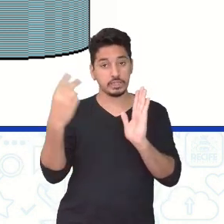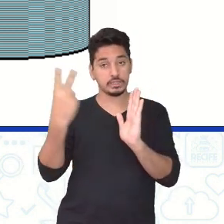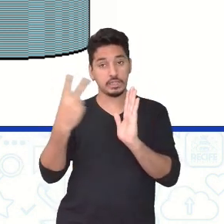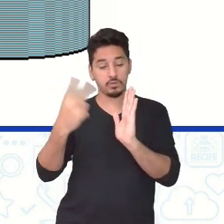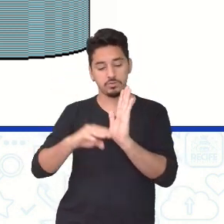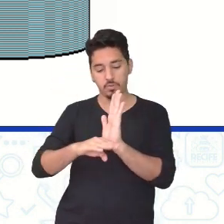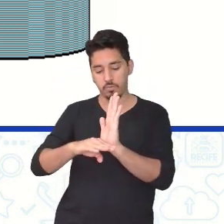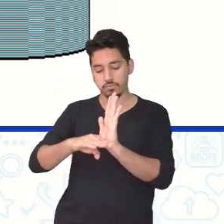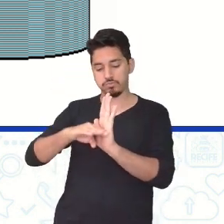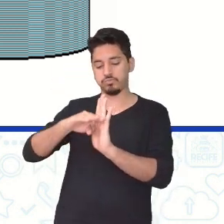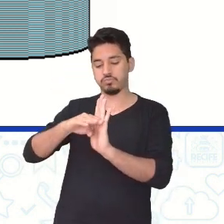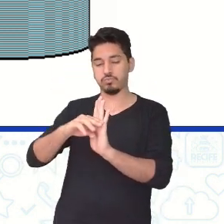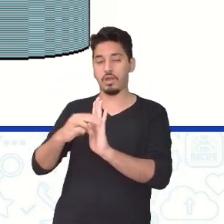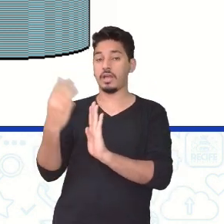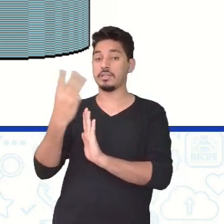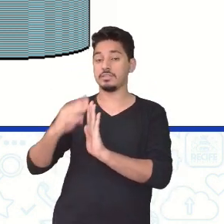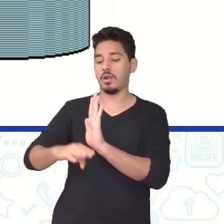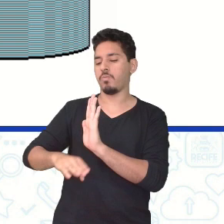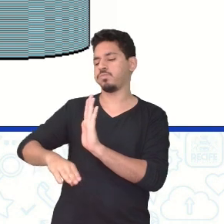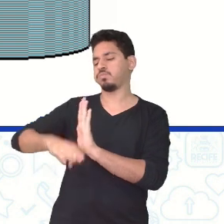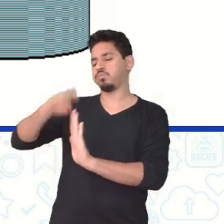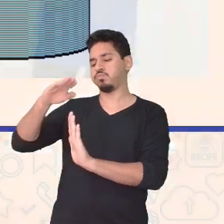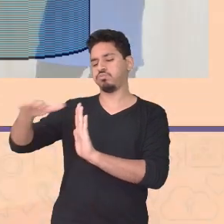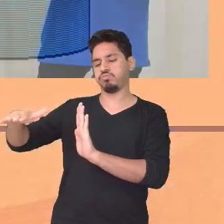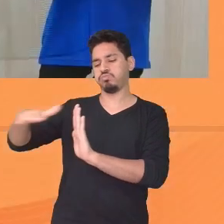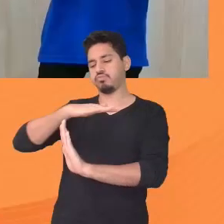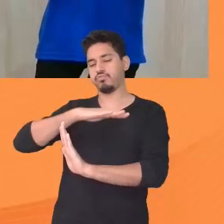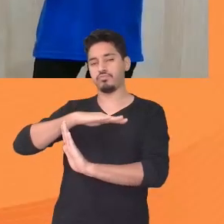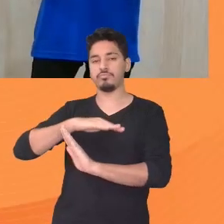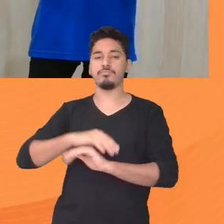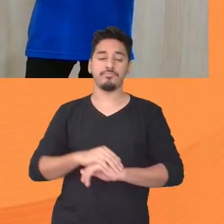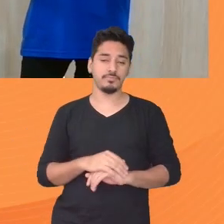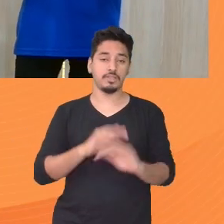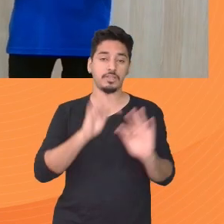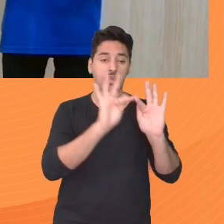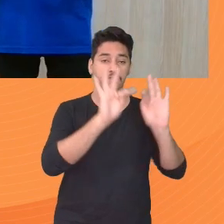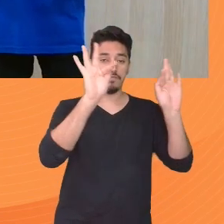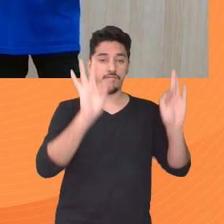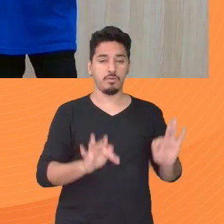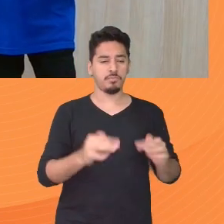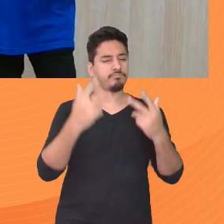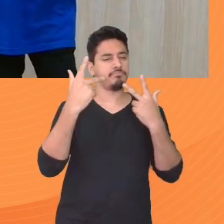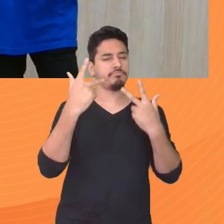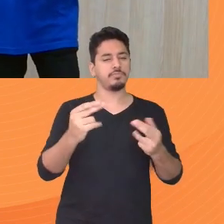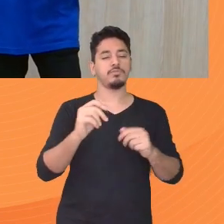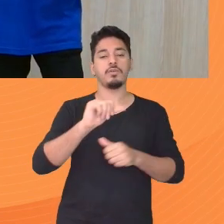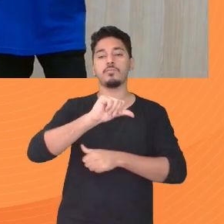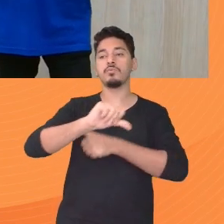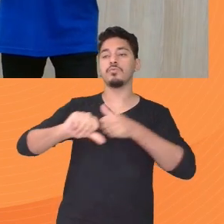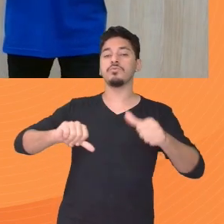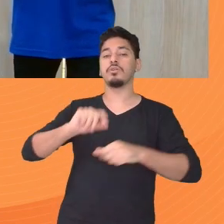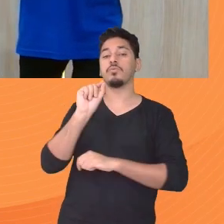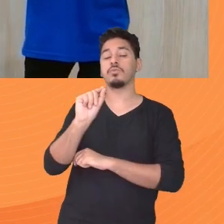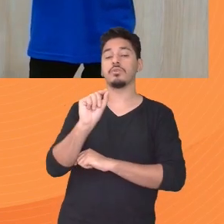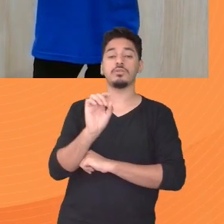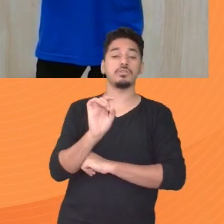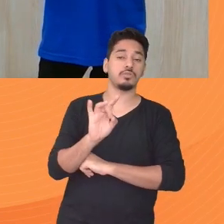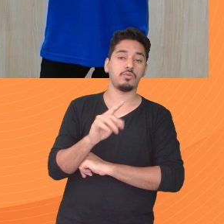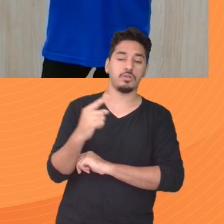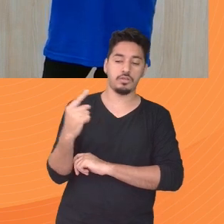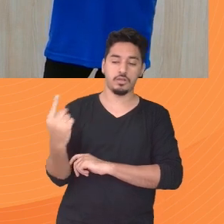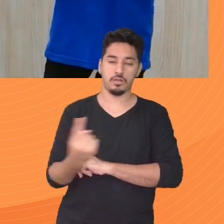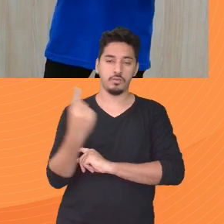pouco mais e a terceira é até o topo, é o máximo. Então, a fórmula é a mesma. O que vai mudar aqui para mim, ó, vai ser apenas